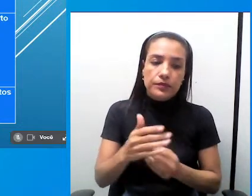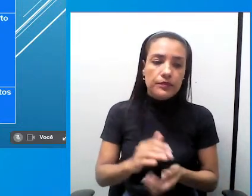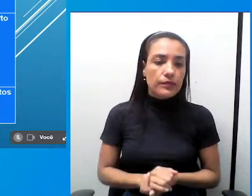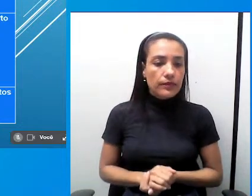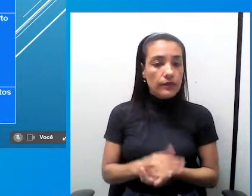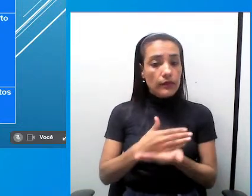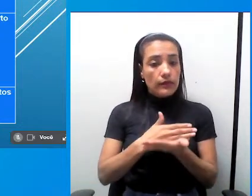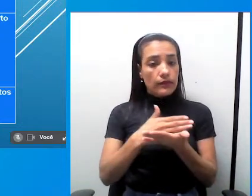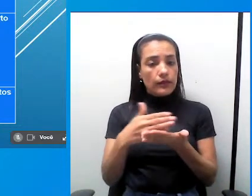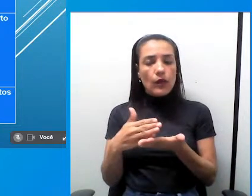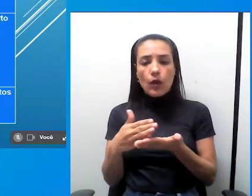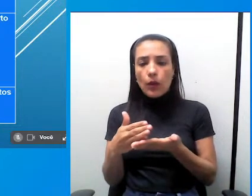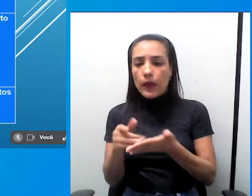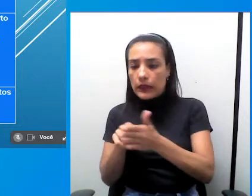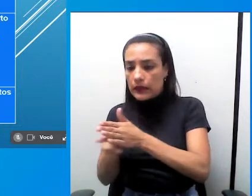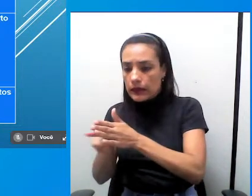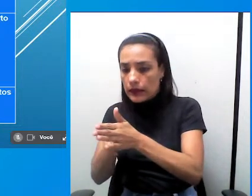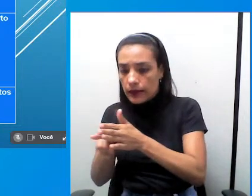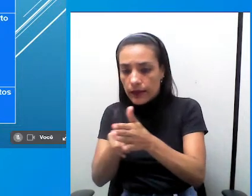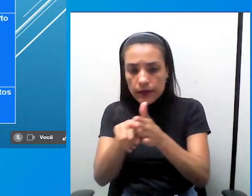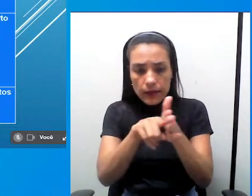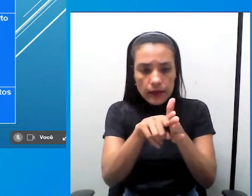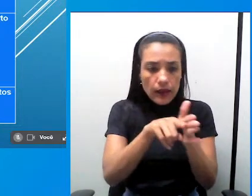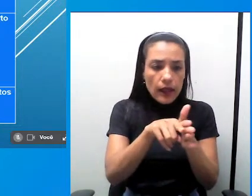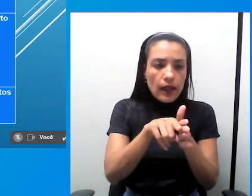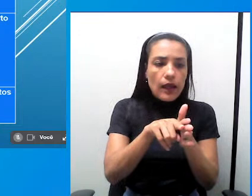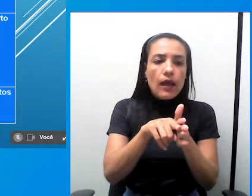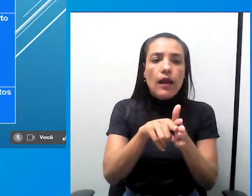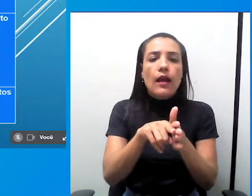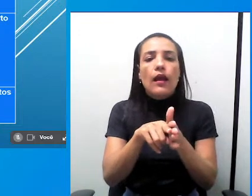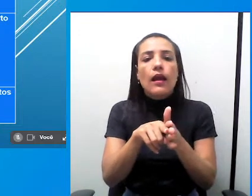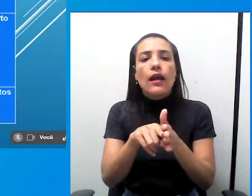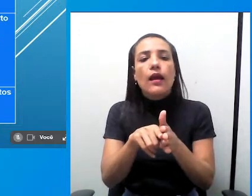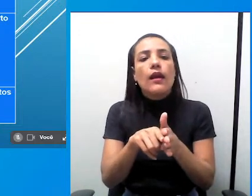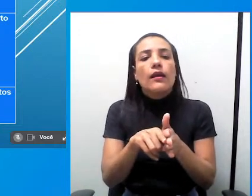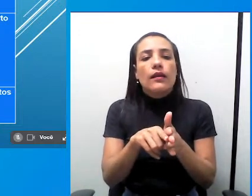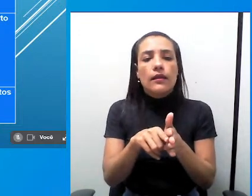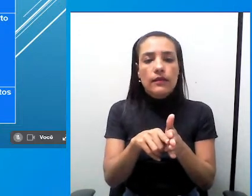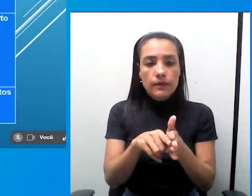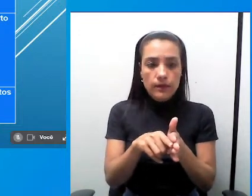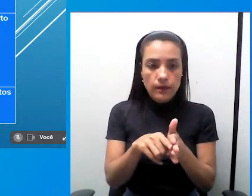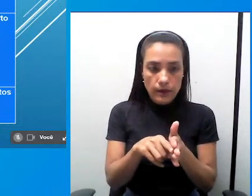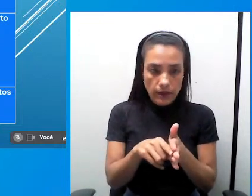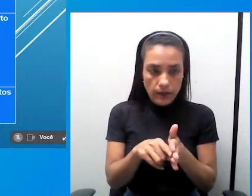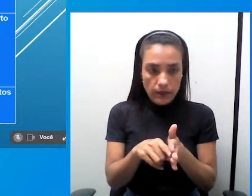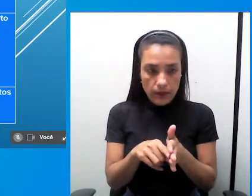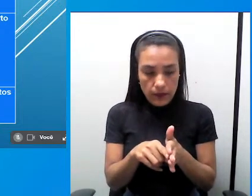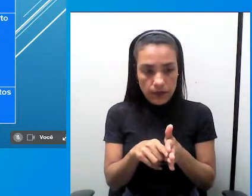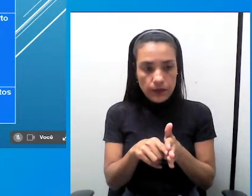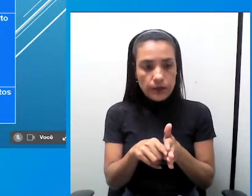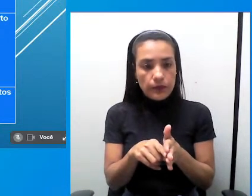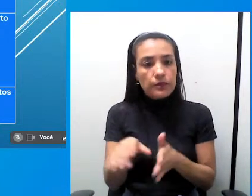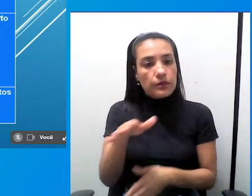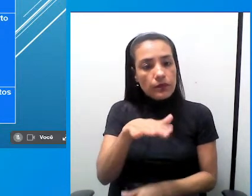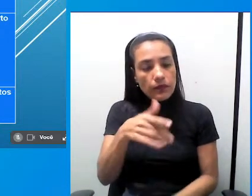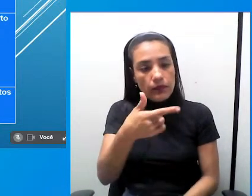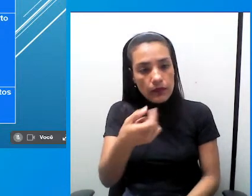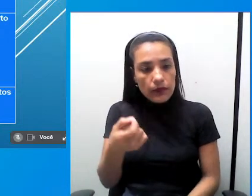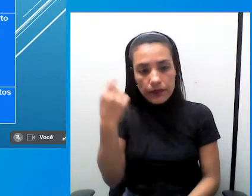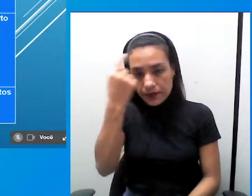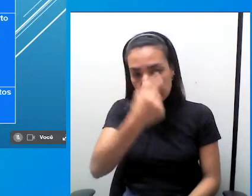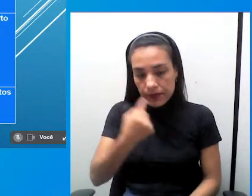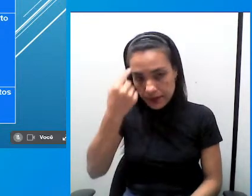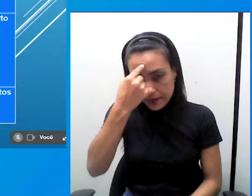gente faria esse levantamento de prioridades regionais, utilizando 60 horas, e toda a unidade curricular de extensão teria 20 horas, seria